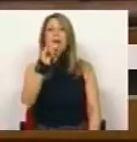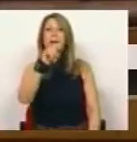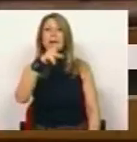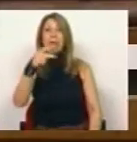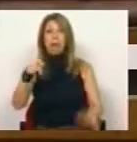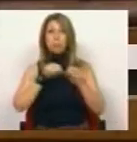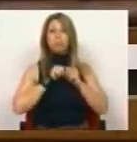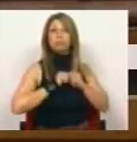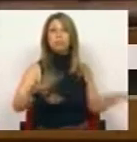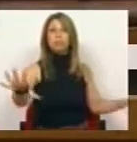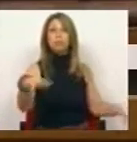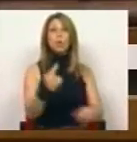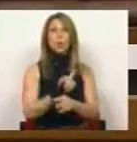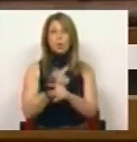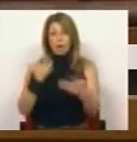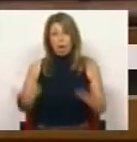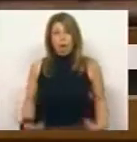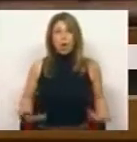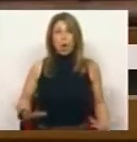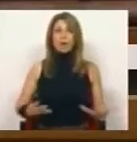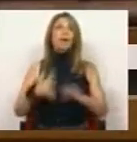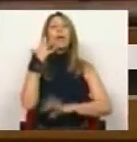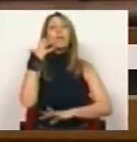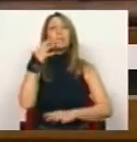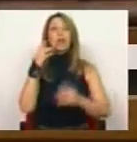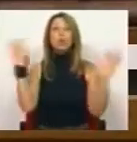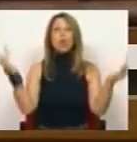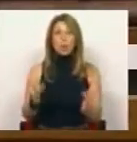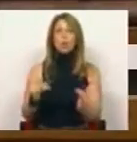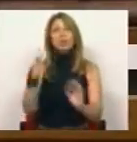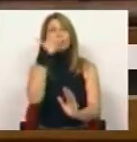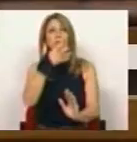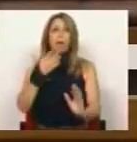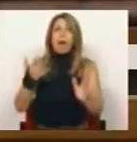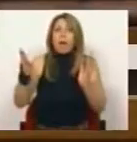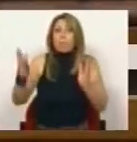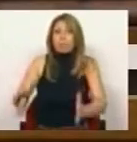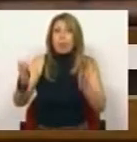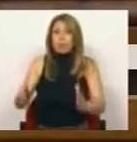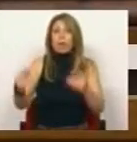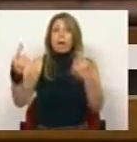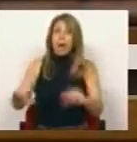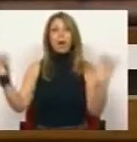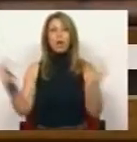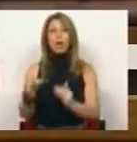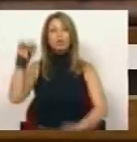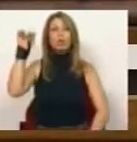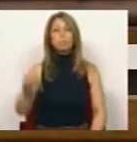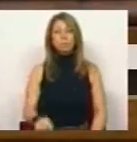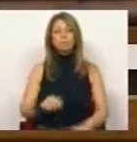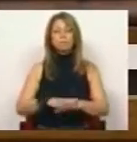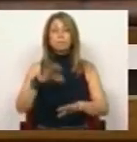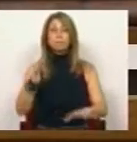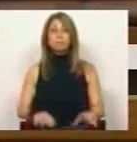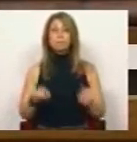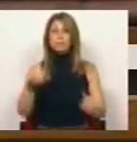a eliminação do uso do plástico onde ele, efetivamente, não faz falta nenhuma. E é justamente com esse